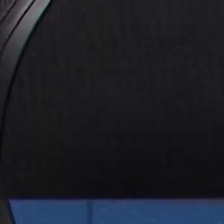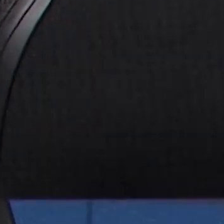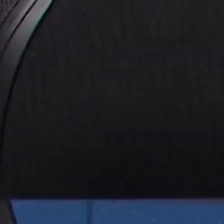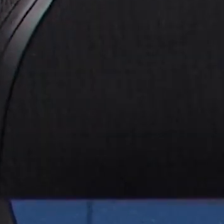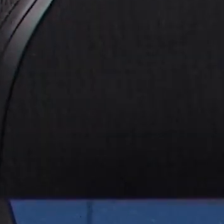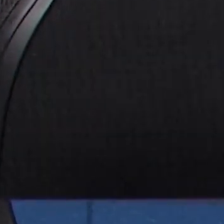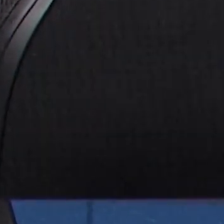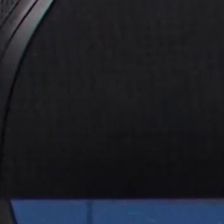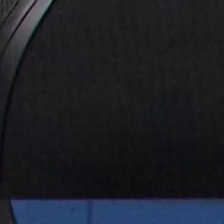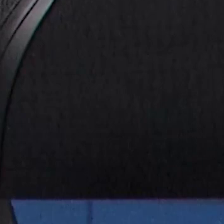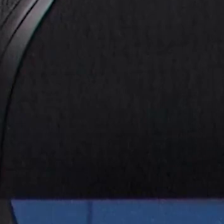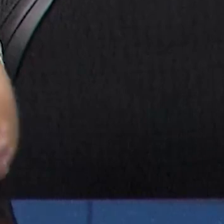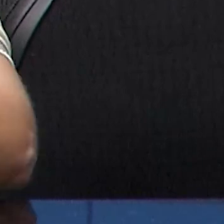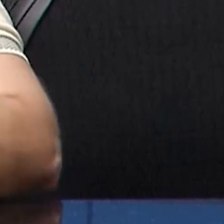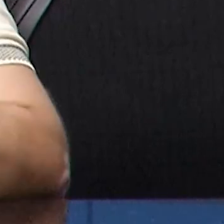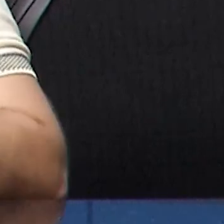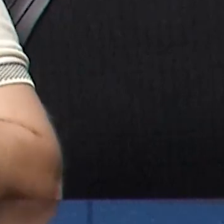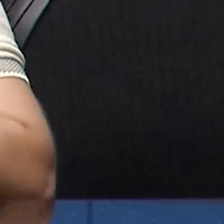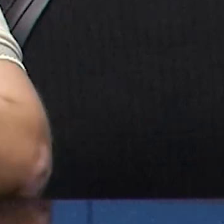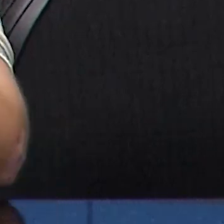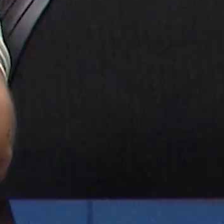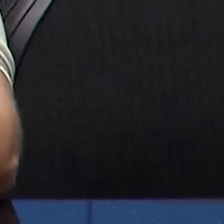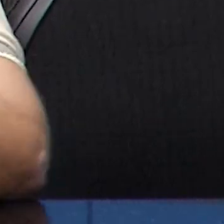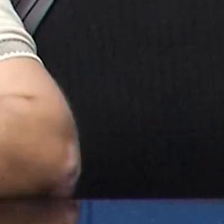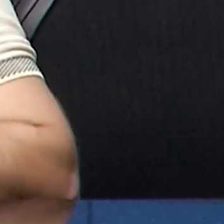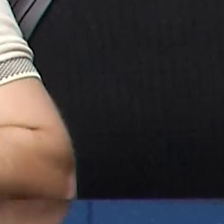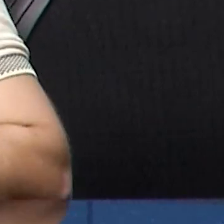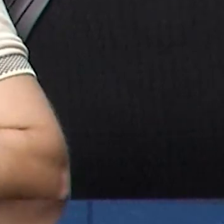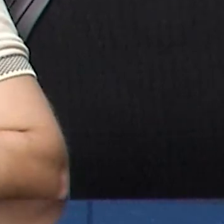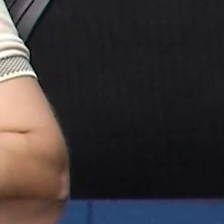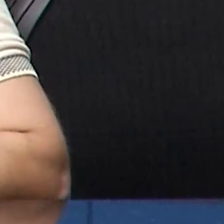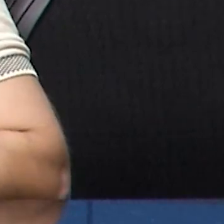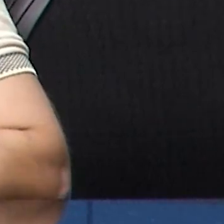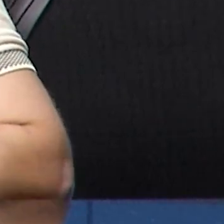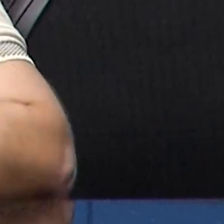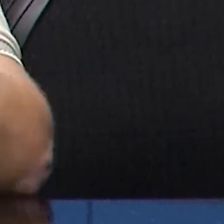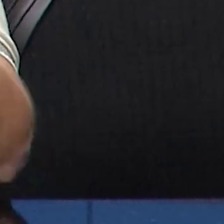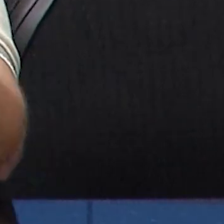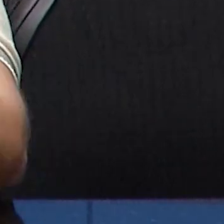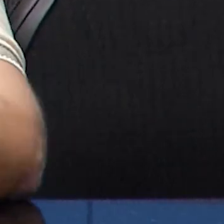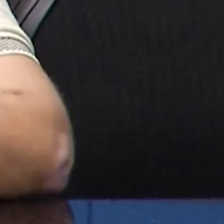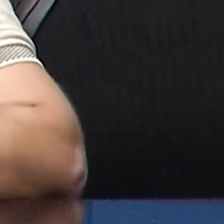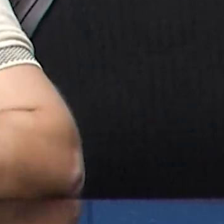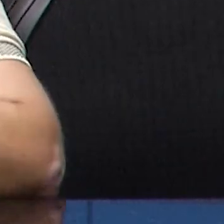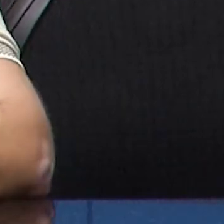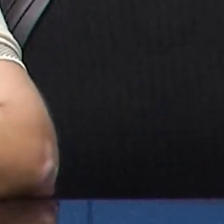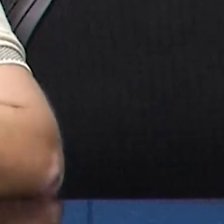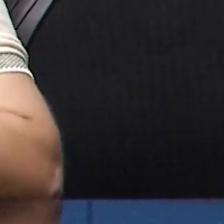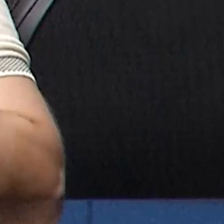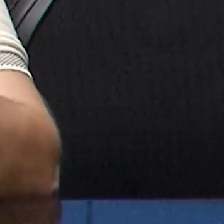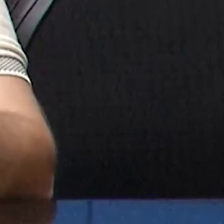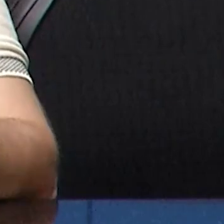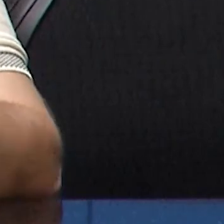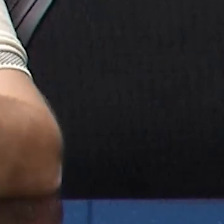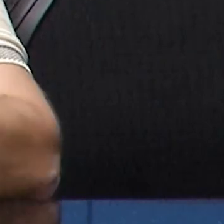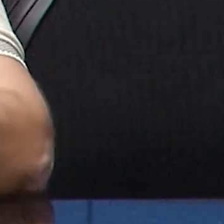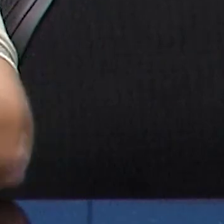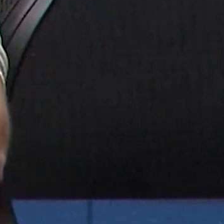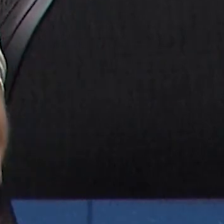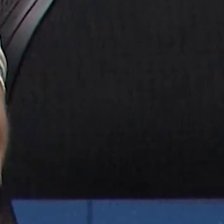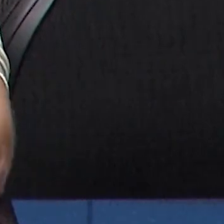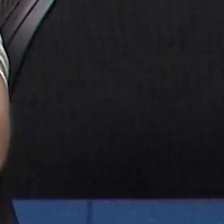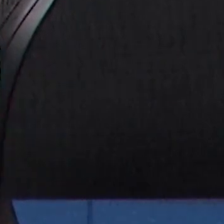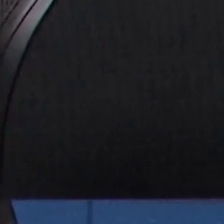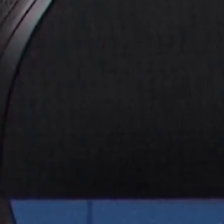forma voluntária. Tá? Então, tem muitas coisas, muitas participações que a Itaipu faz, cessão de dados, tudo, acaba sendo por